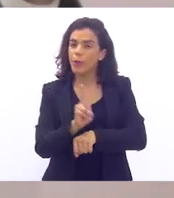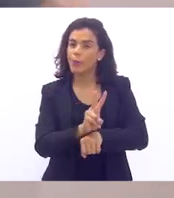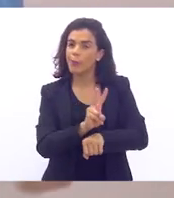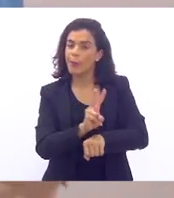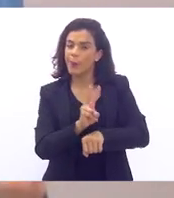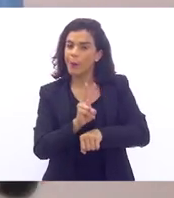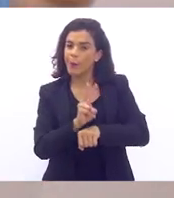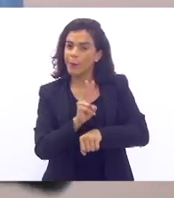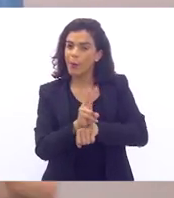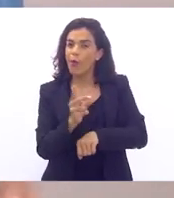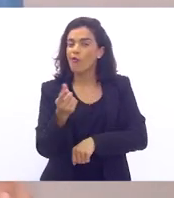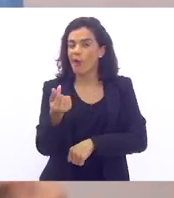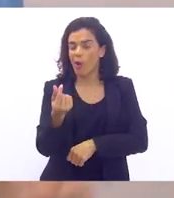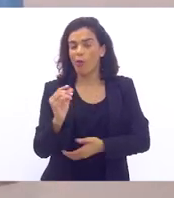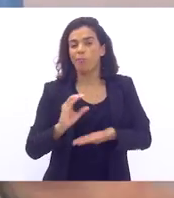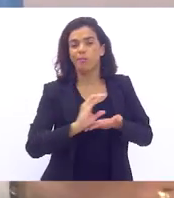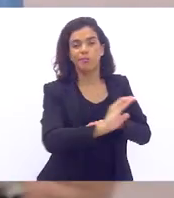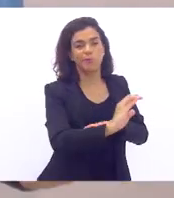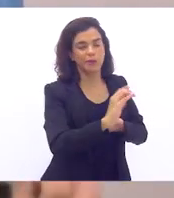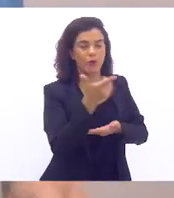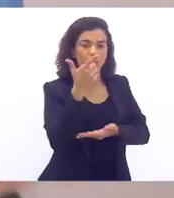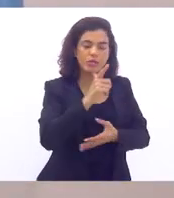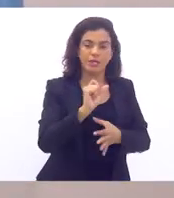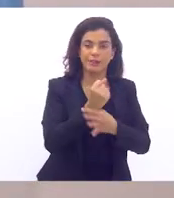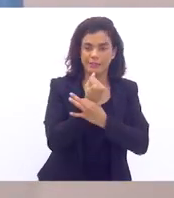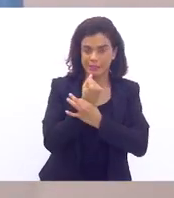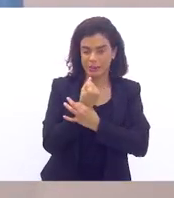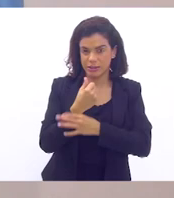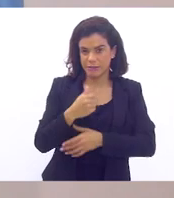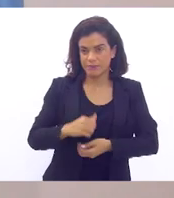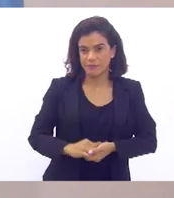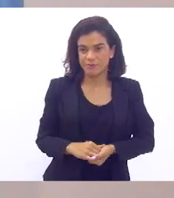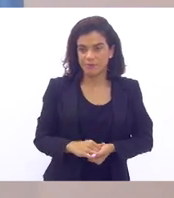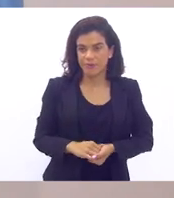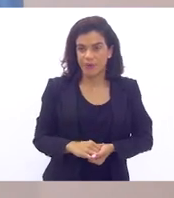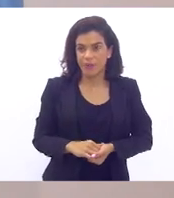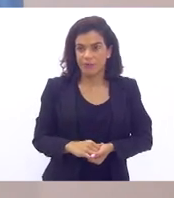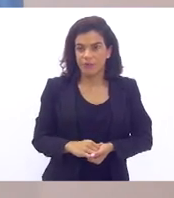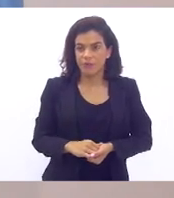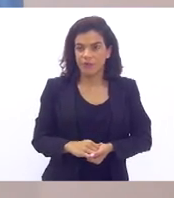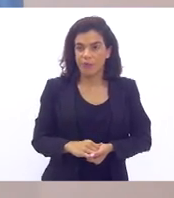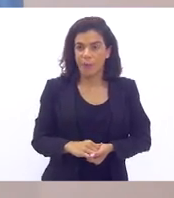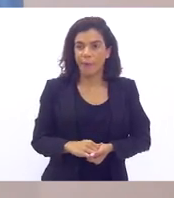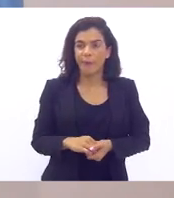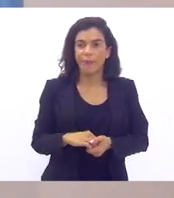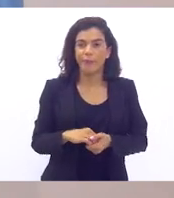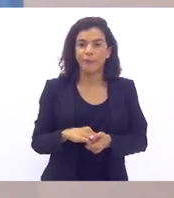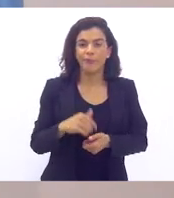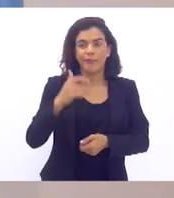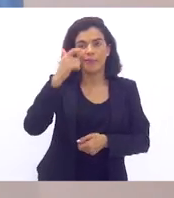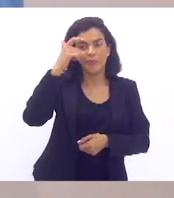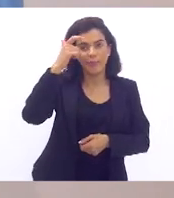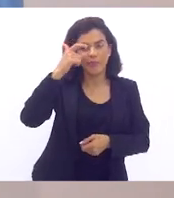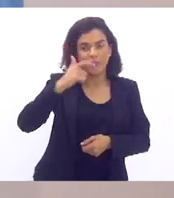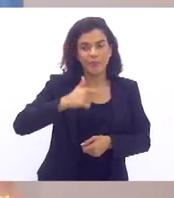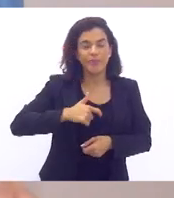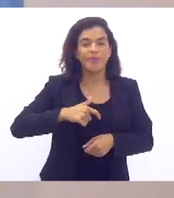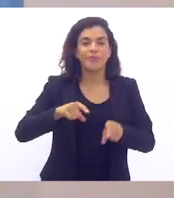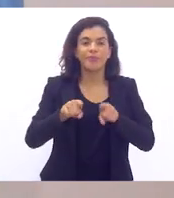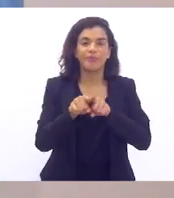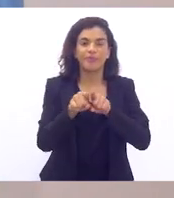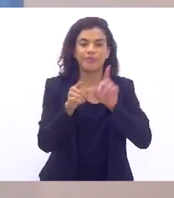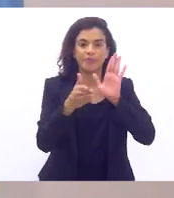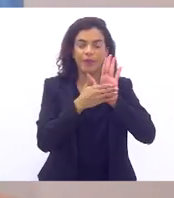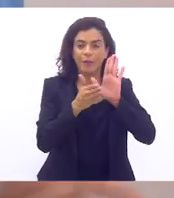quantia um valor no orçamento do estado para que a gente possa dar aplicabilidade a lei Além disso eu faço uma proposição aqui